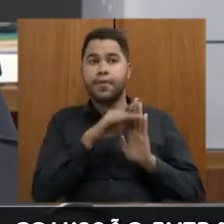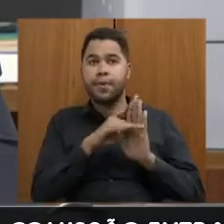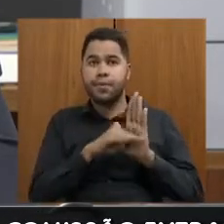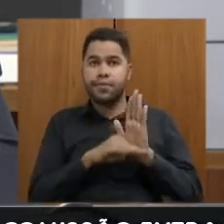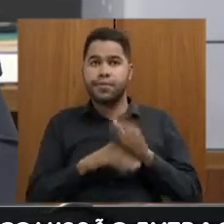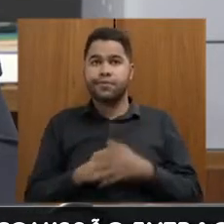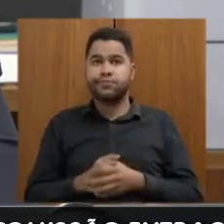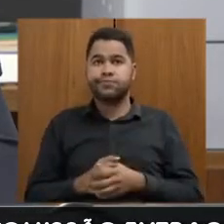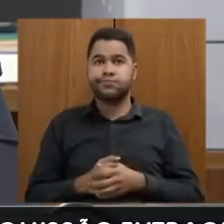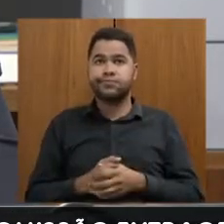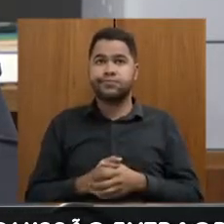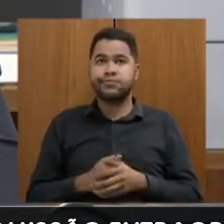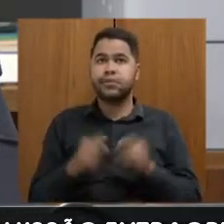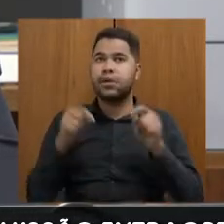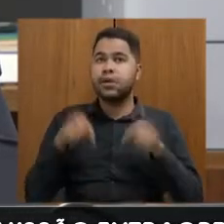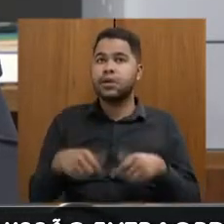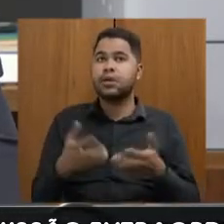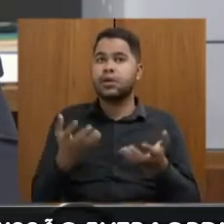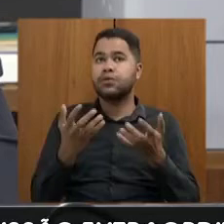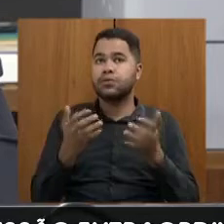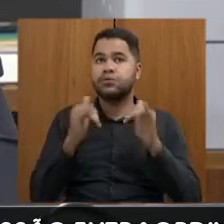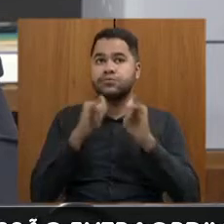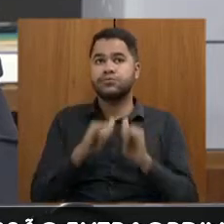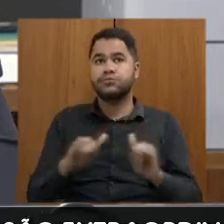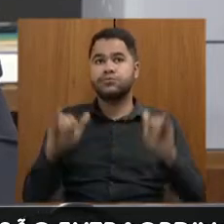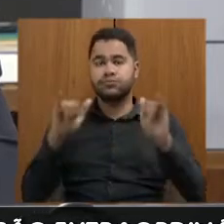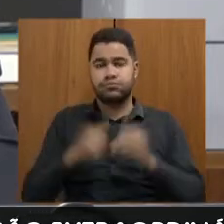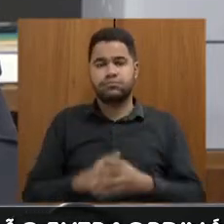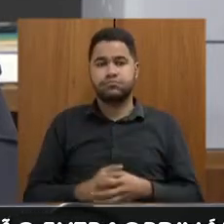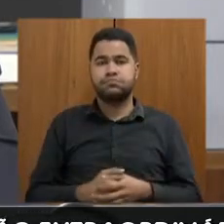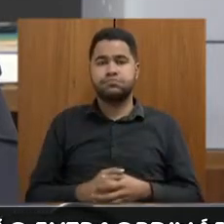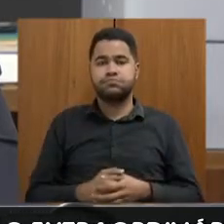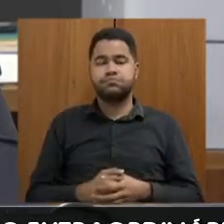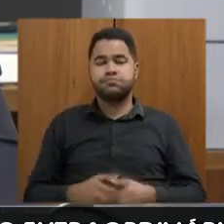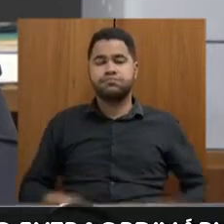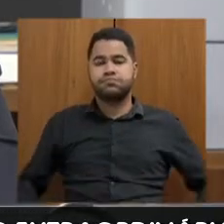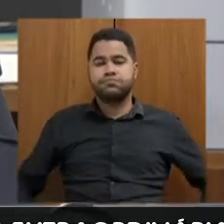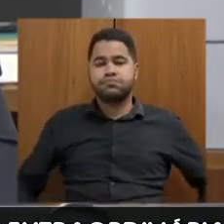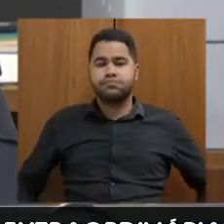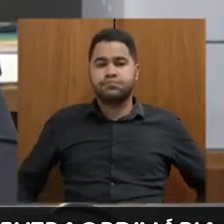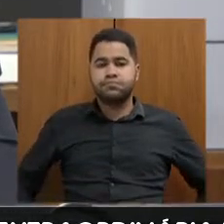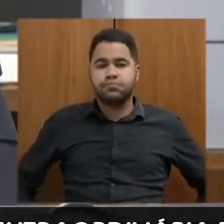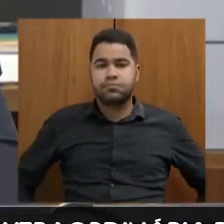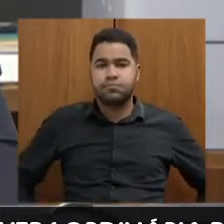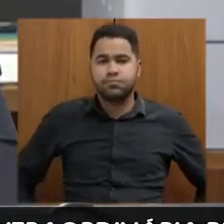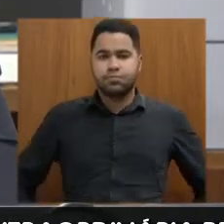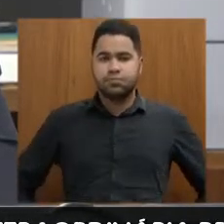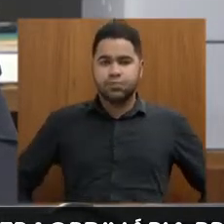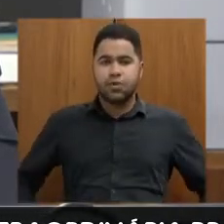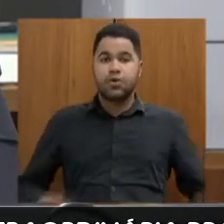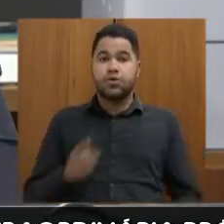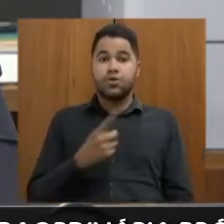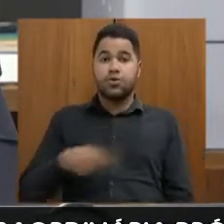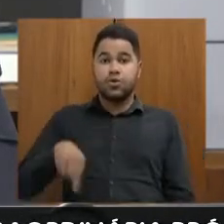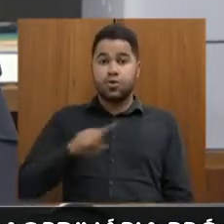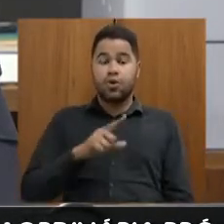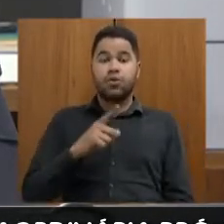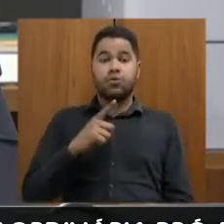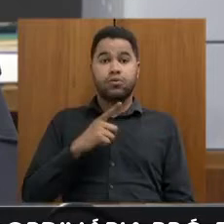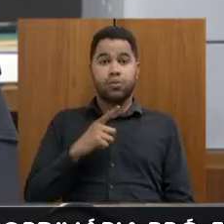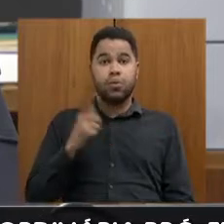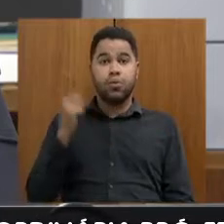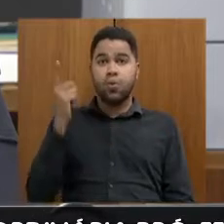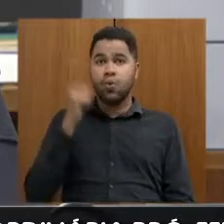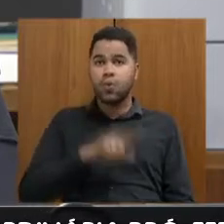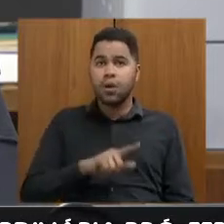e aqui eu quero dizer né que é se nós tivermos nenhum ganhador